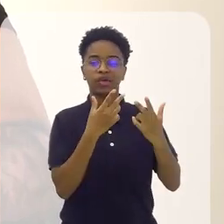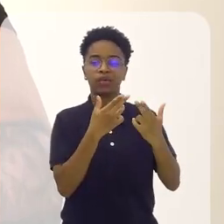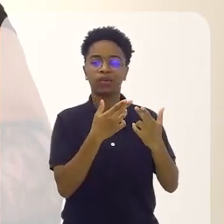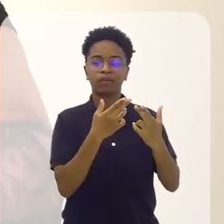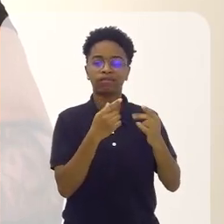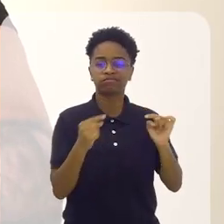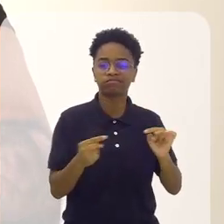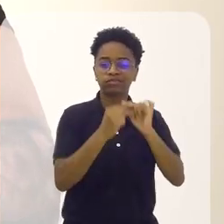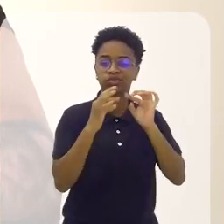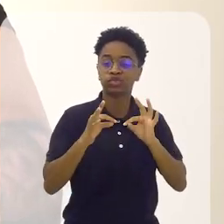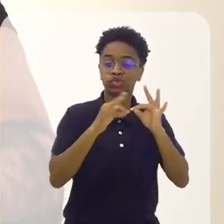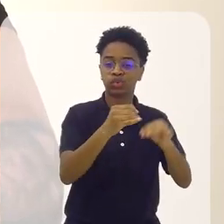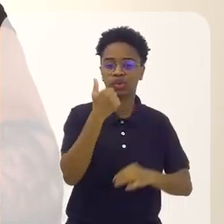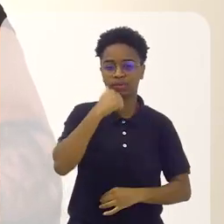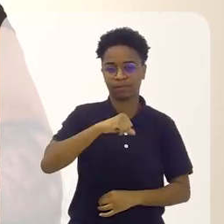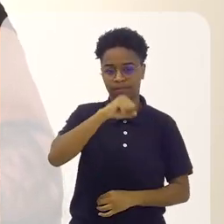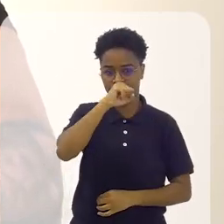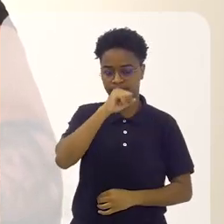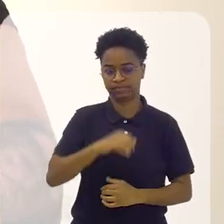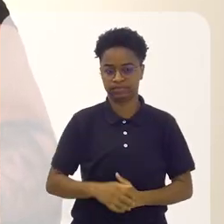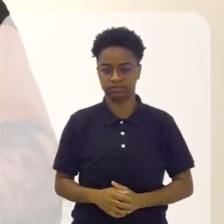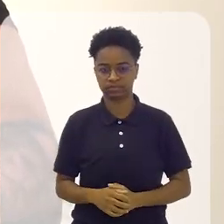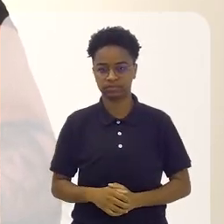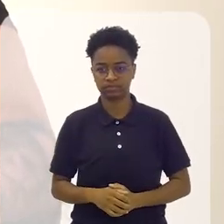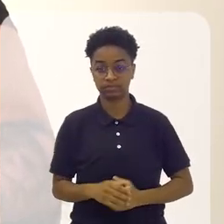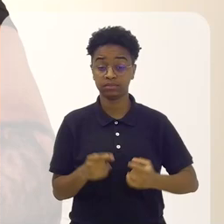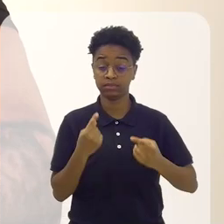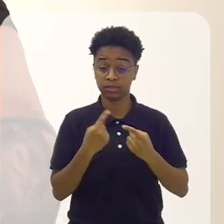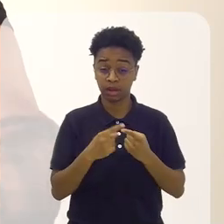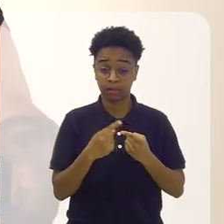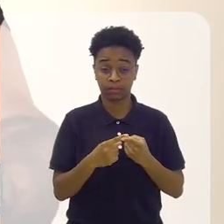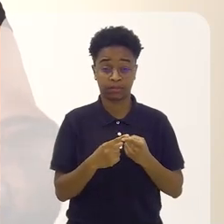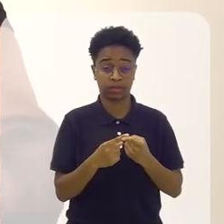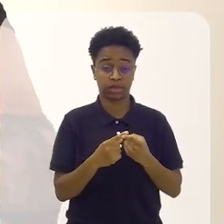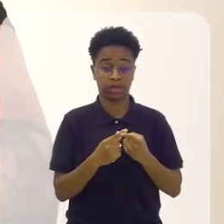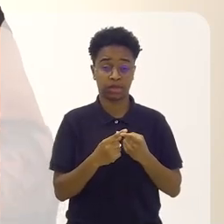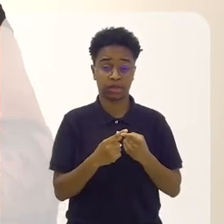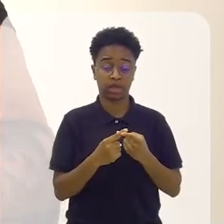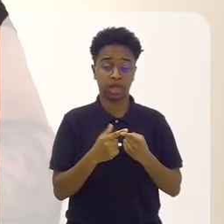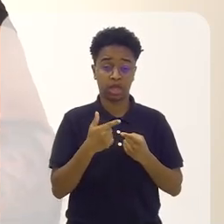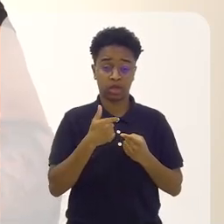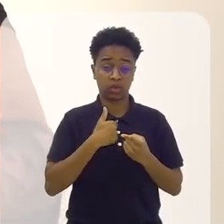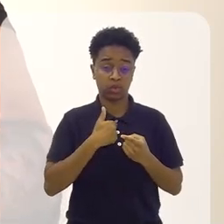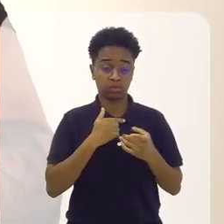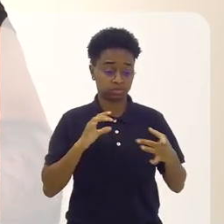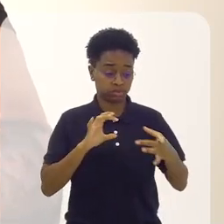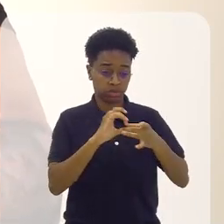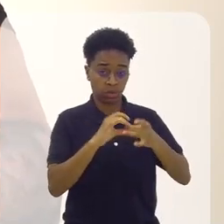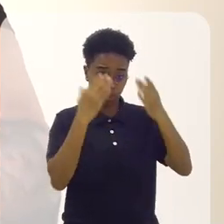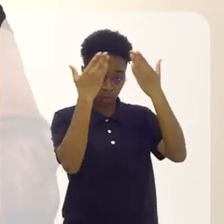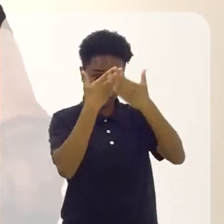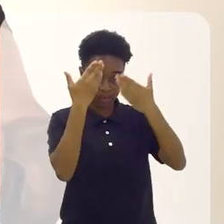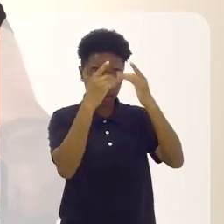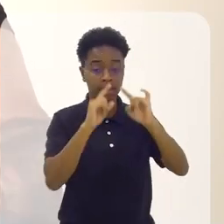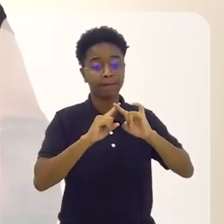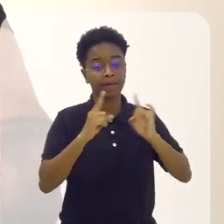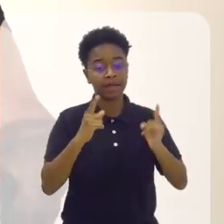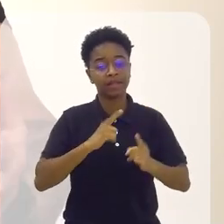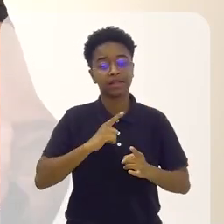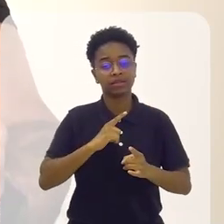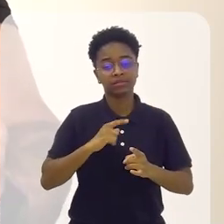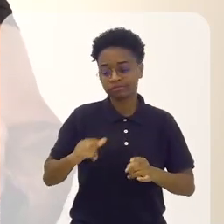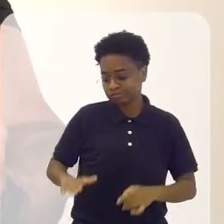toda mãe. Toda mãe tem um pouco de Maria. Assim, eu sou, por mais que eu seja um bandista, né, mas assim, eu